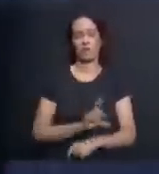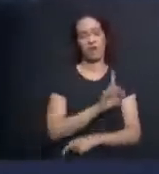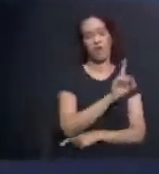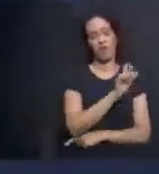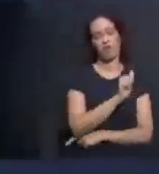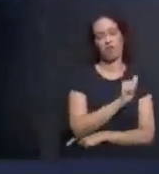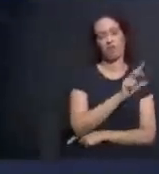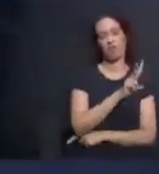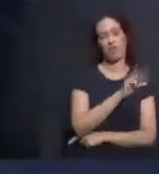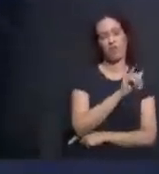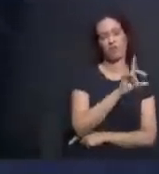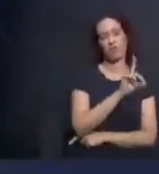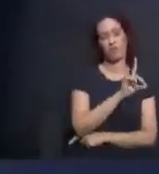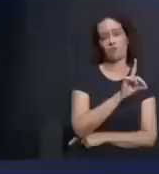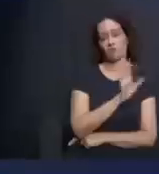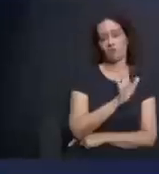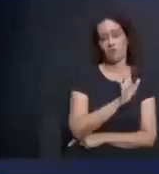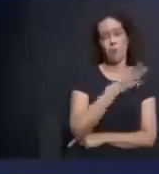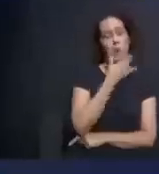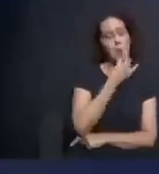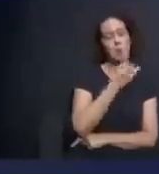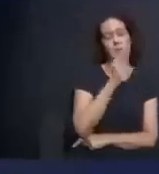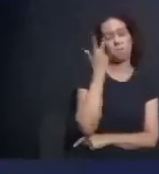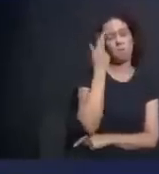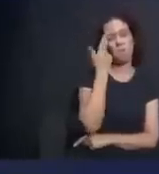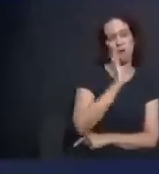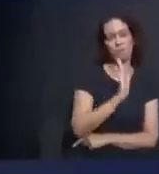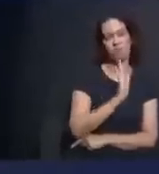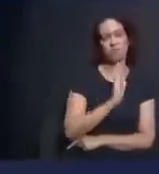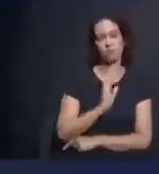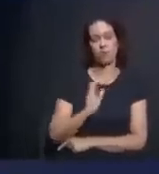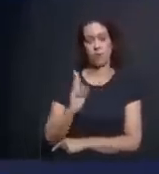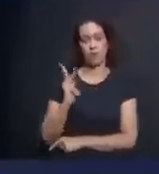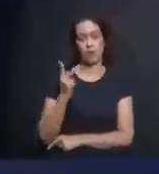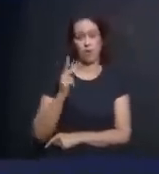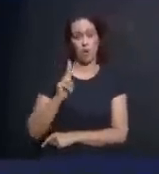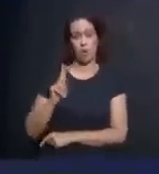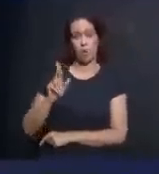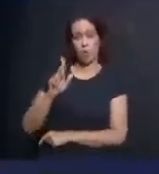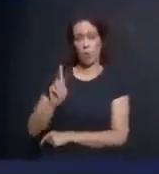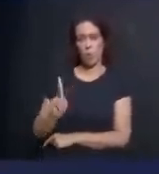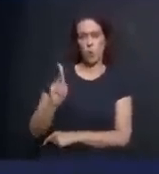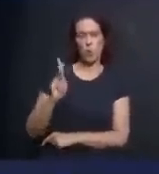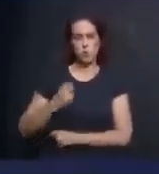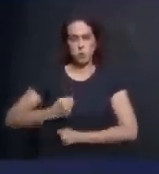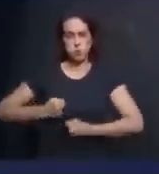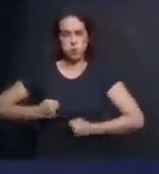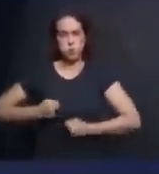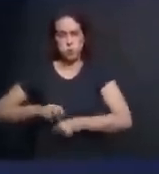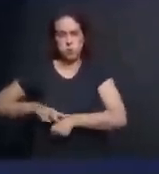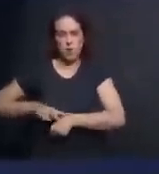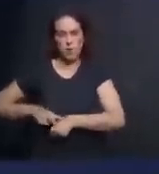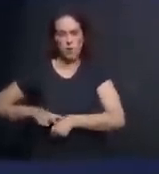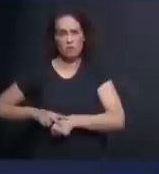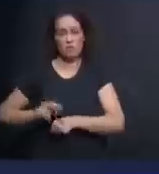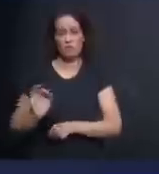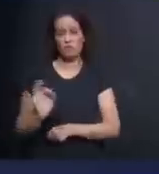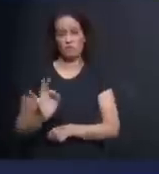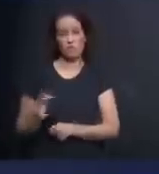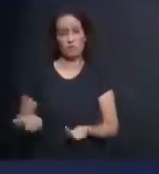A gente fica parado. Nunca descobre nada, ser reconhecido como tal não deve ser o seu